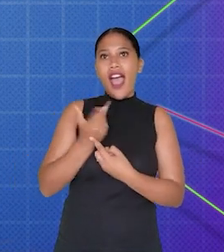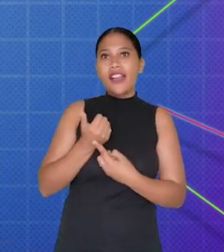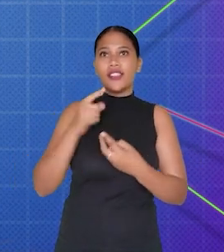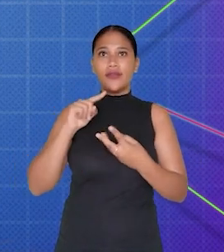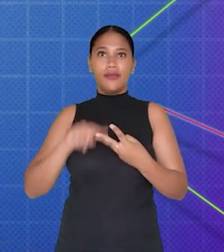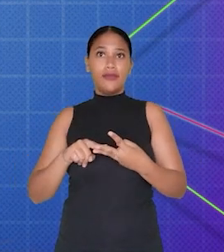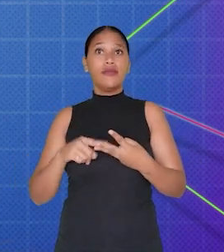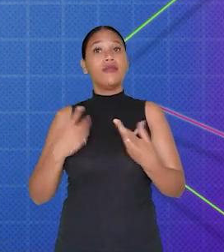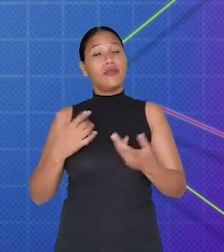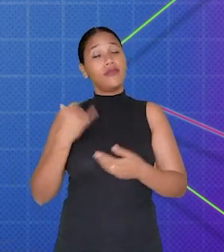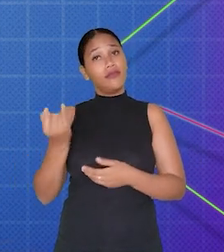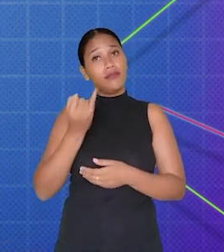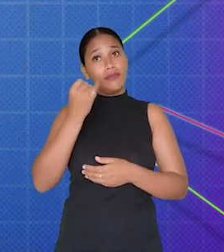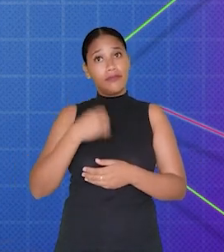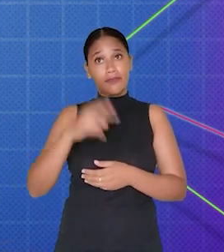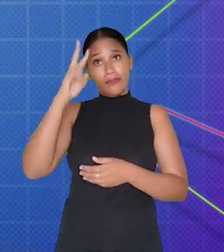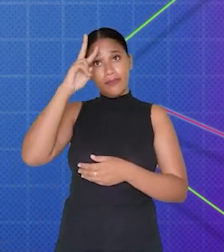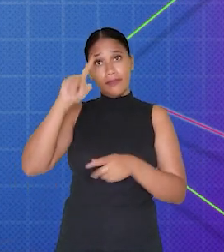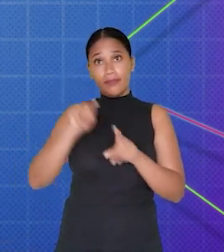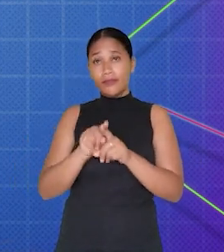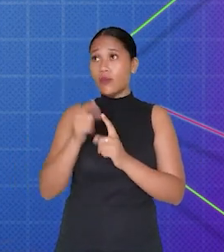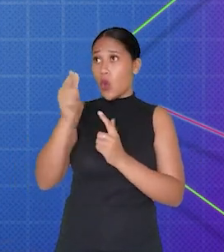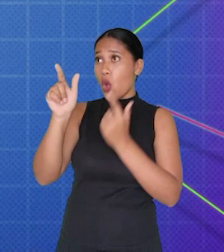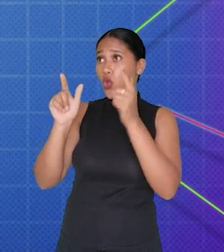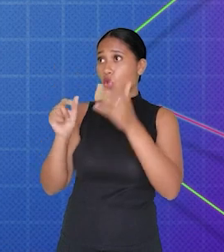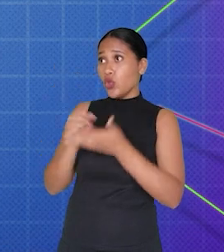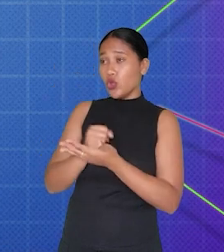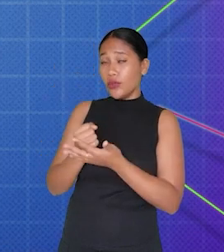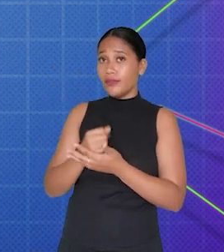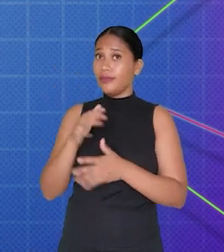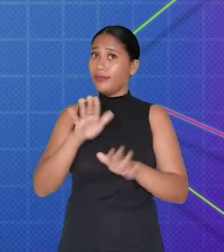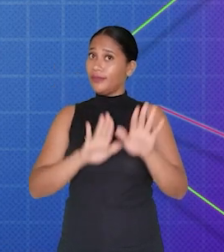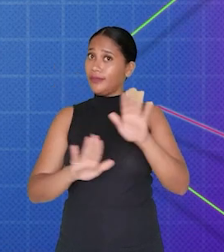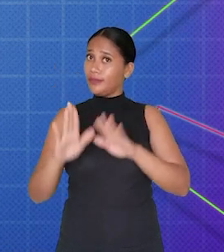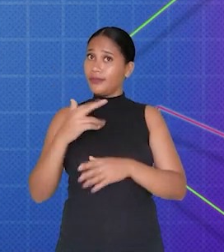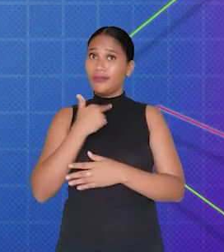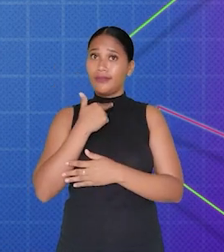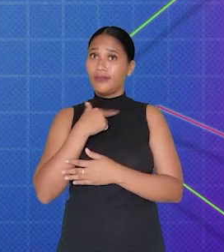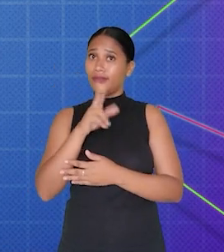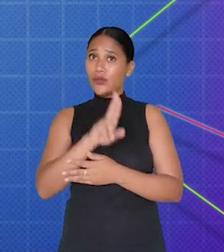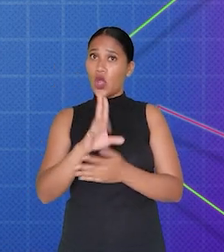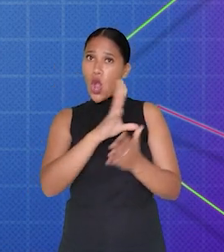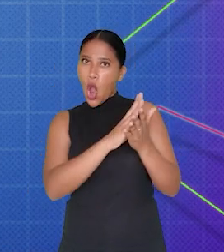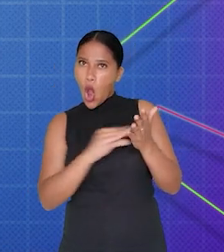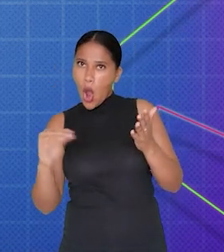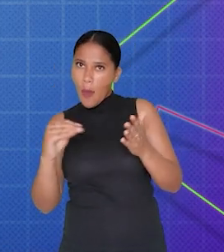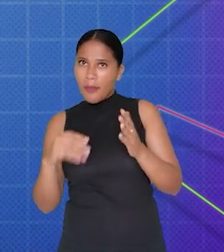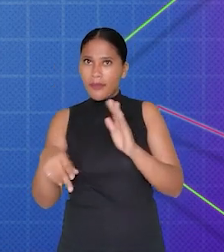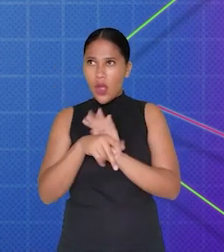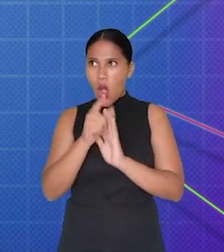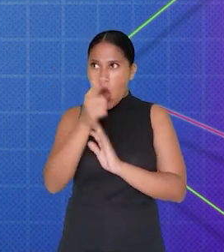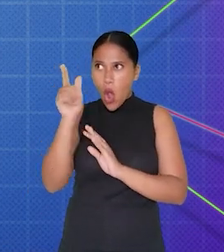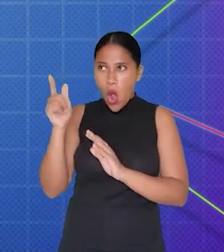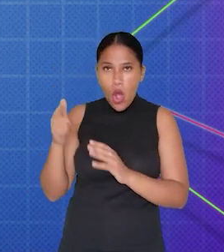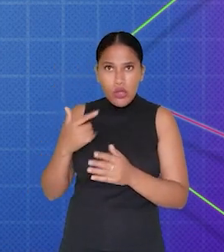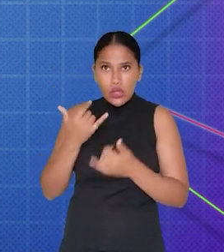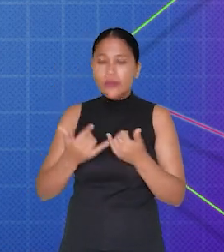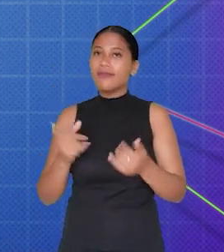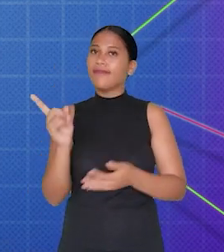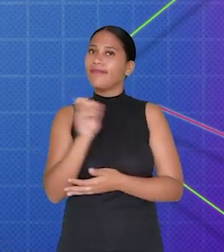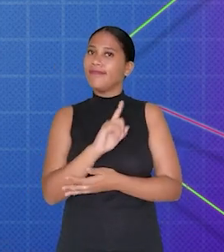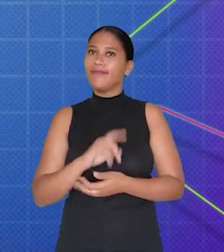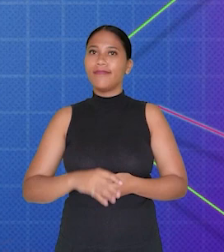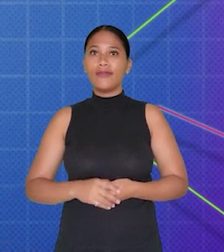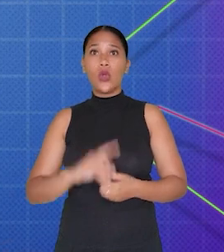arte. No entanto, é importante ressaltar que o estudo de outros jogos deve ser feito com cuidado e não deve ser utilizado para copiar ou plagiar ideias de outros